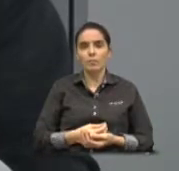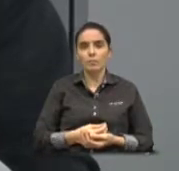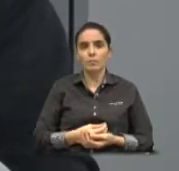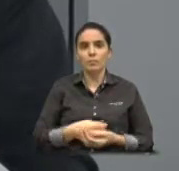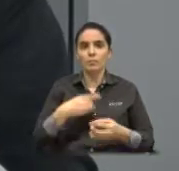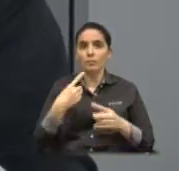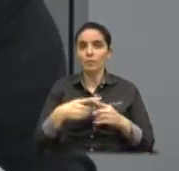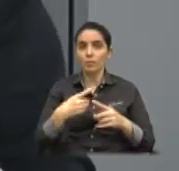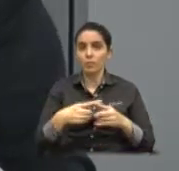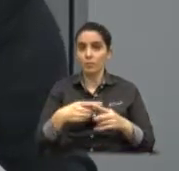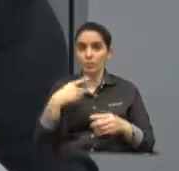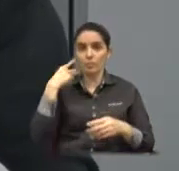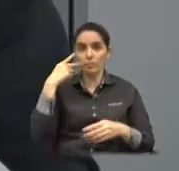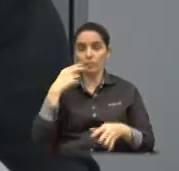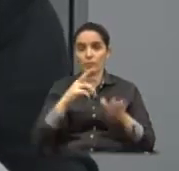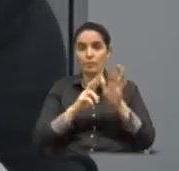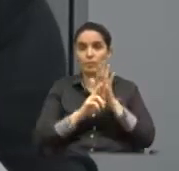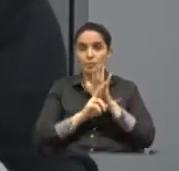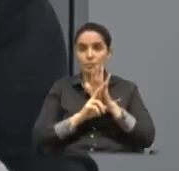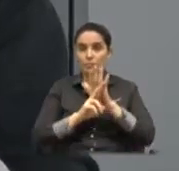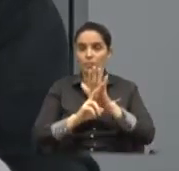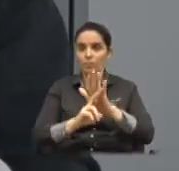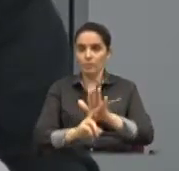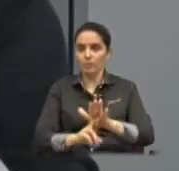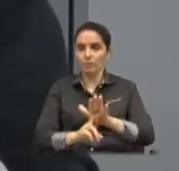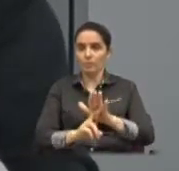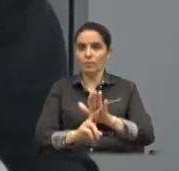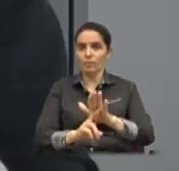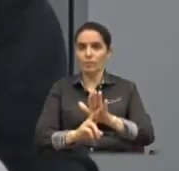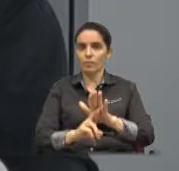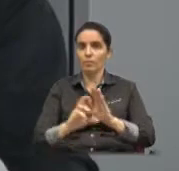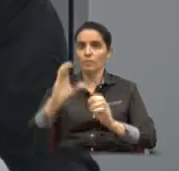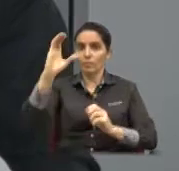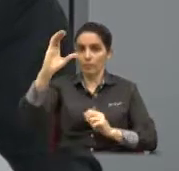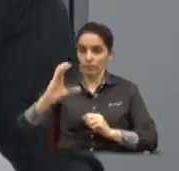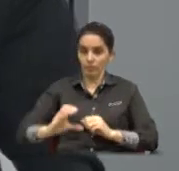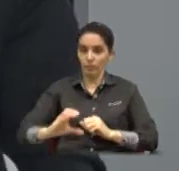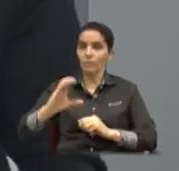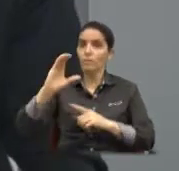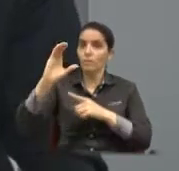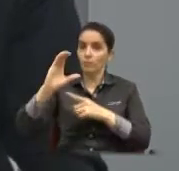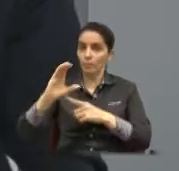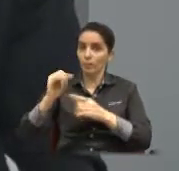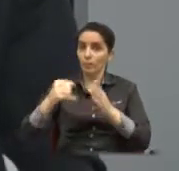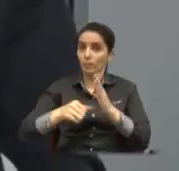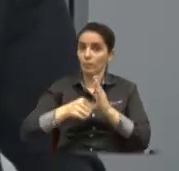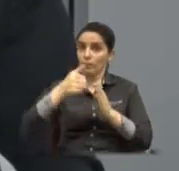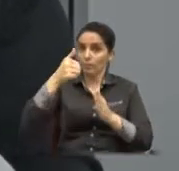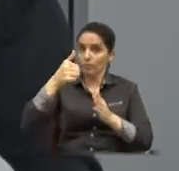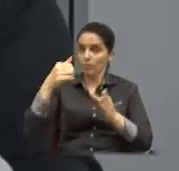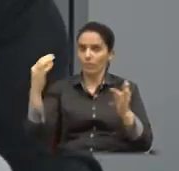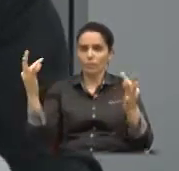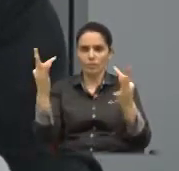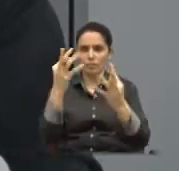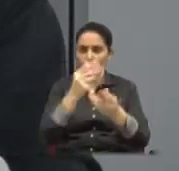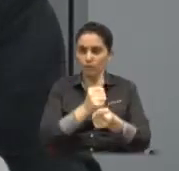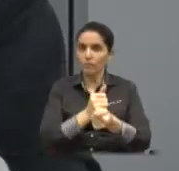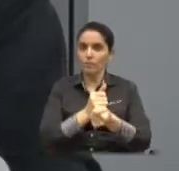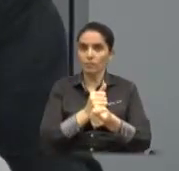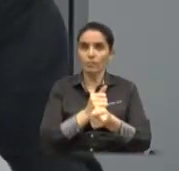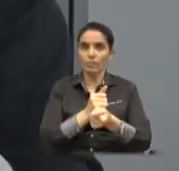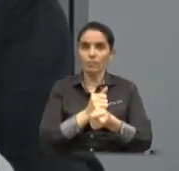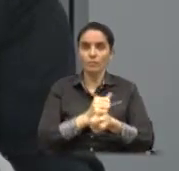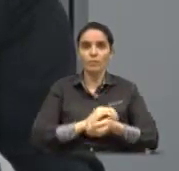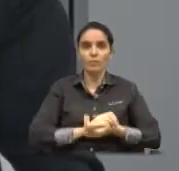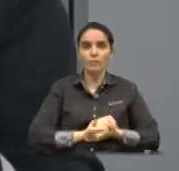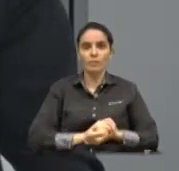nós representamos, antes de mais nada, aqui nós somos, antes de mais nada, cidadãos. E eu acho que, como todos aqui,